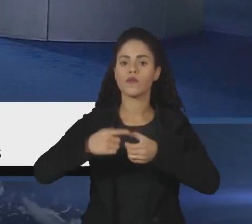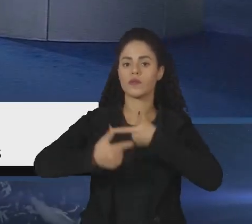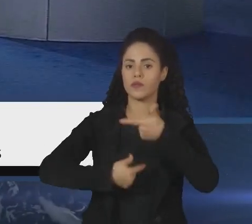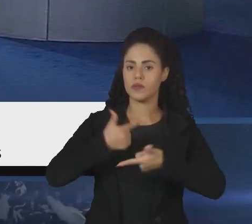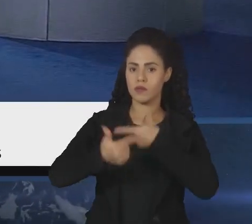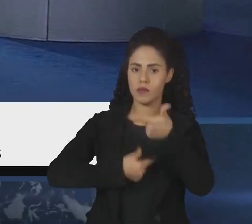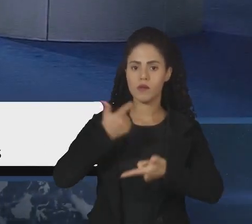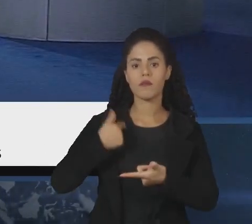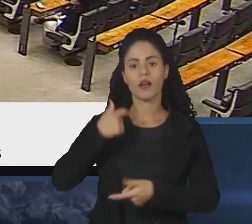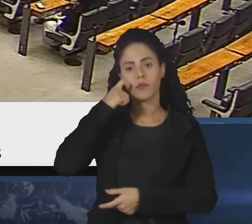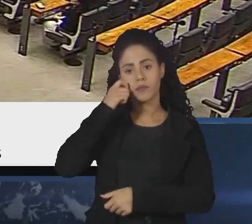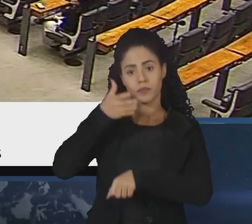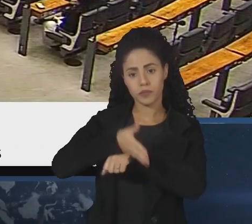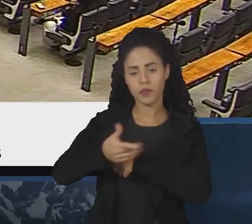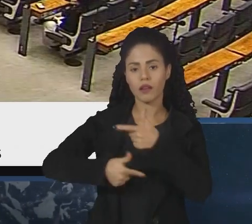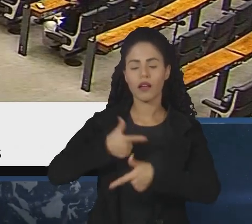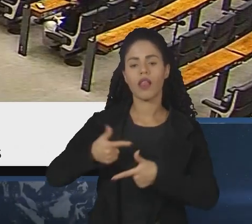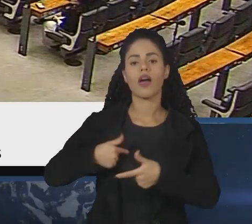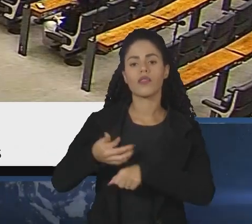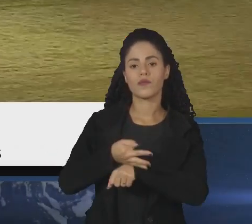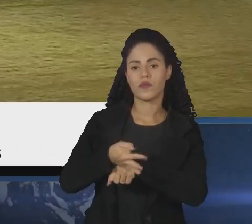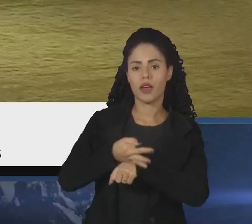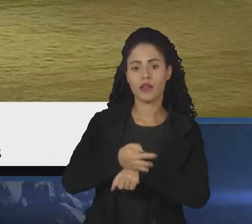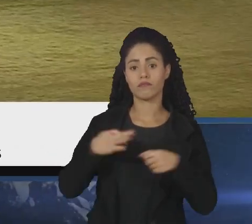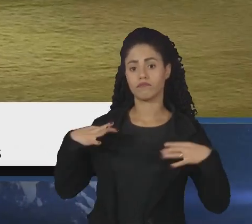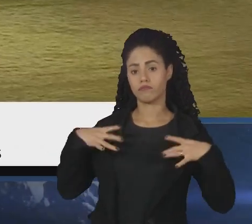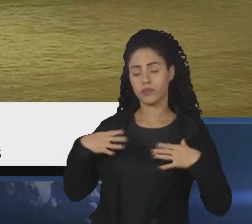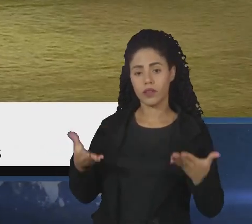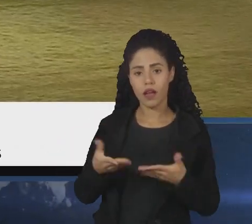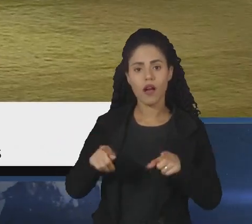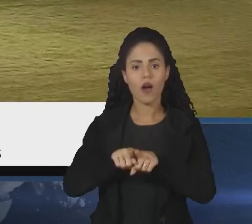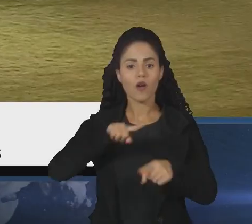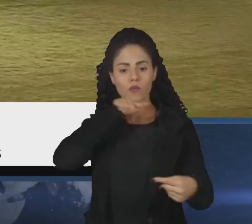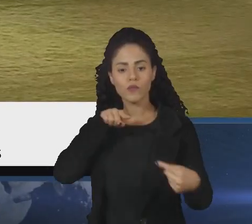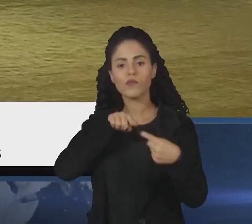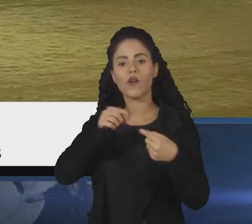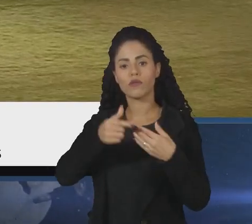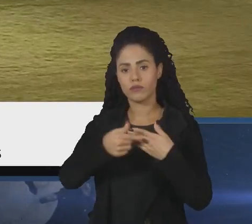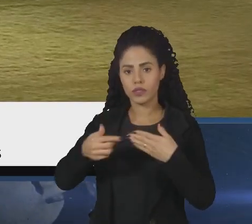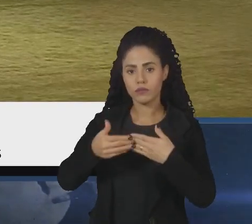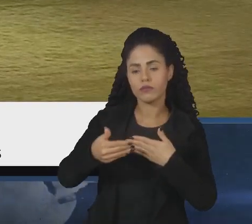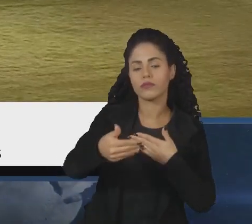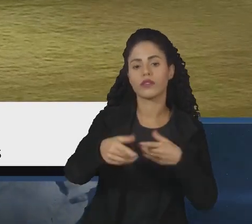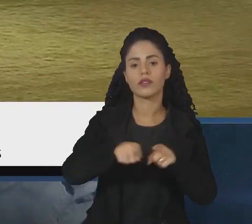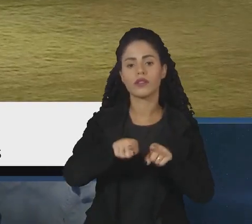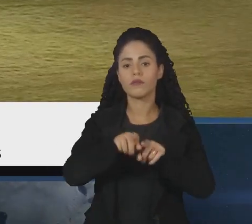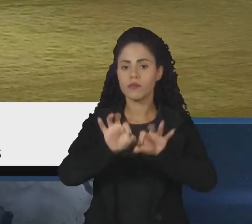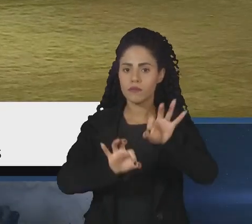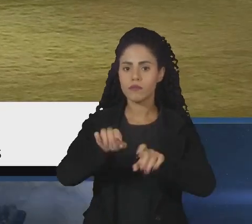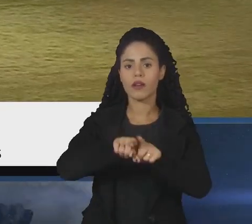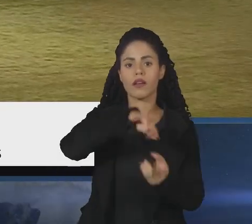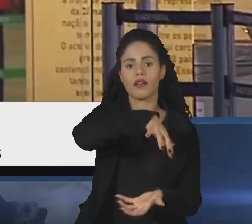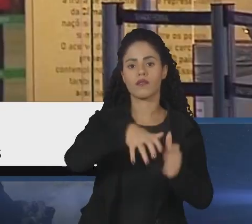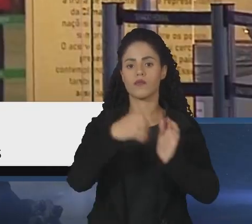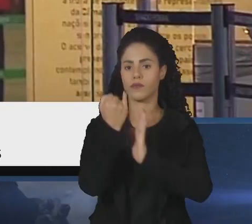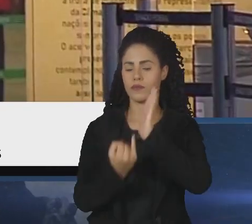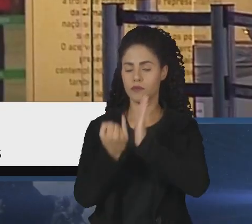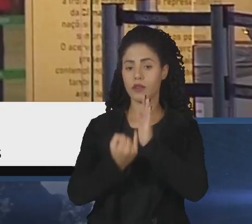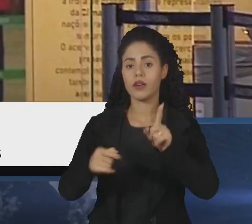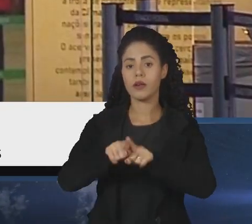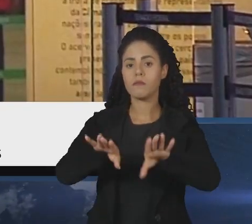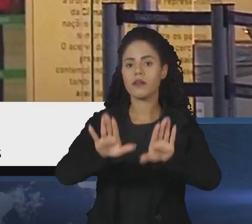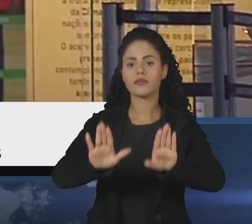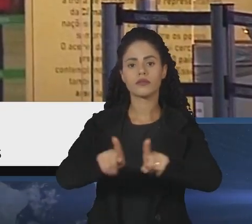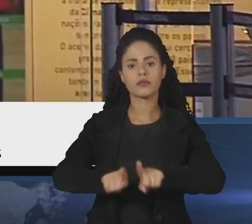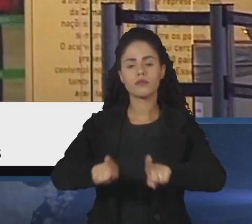trabalhos presenciais após um prolongamento do recesso. Foco nas próximas semanas é na regulamentação da reforma tributária. Mas